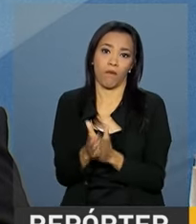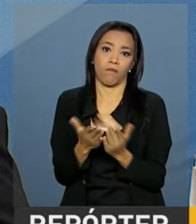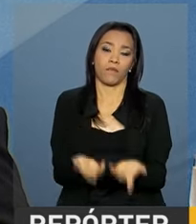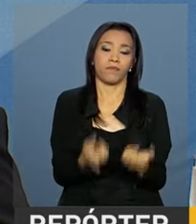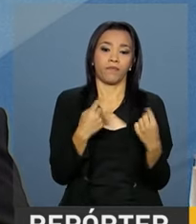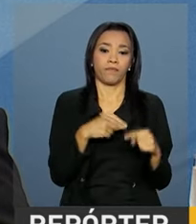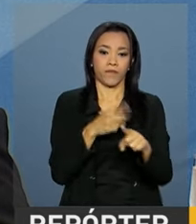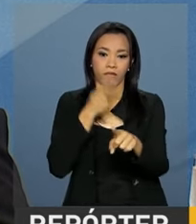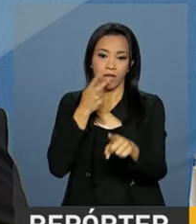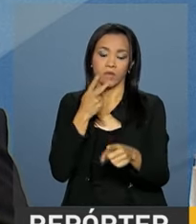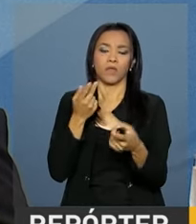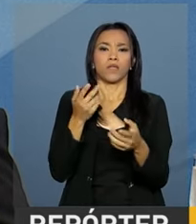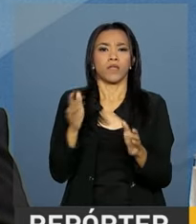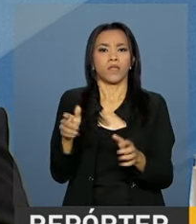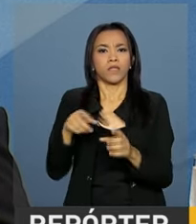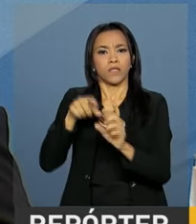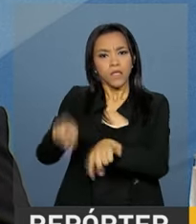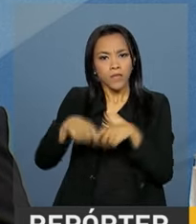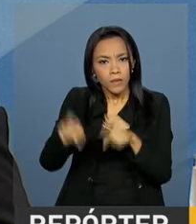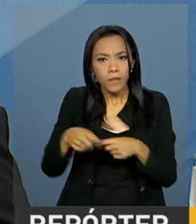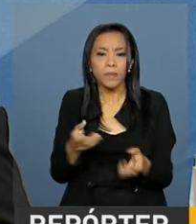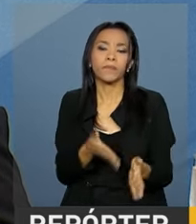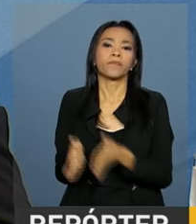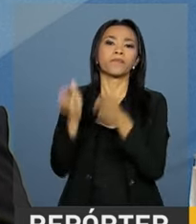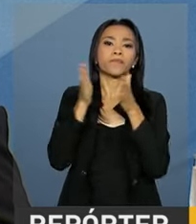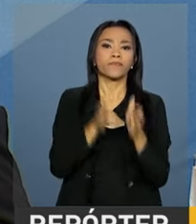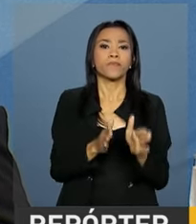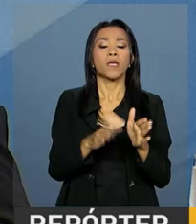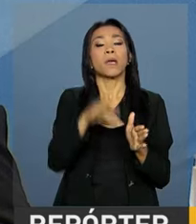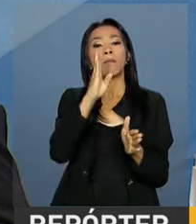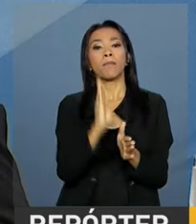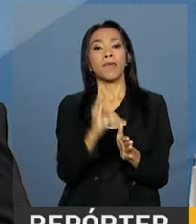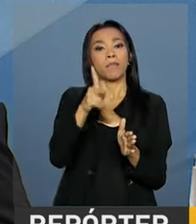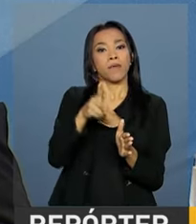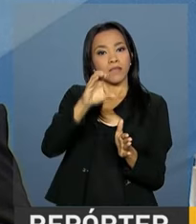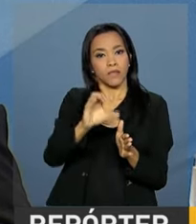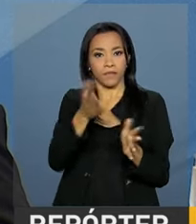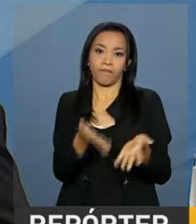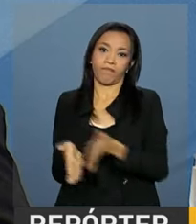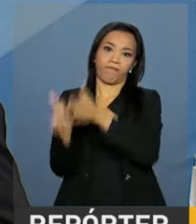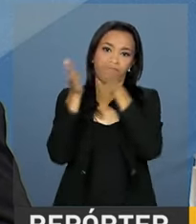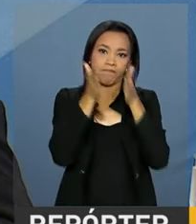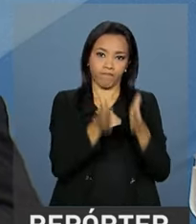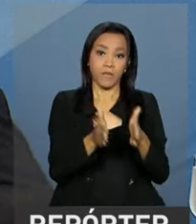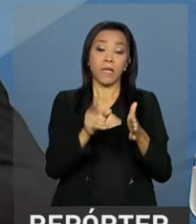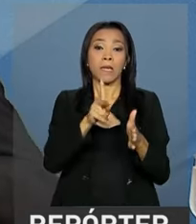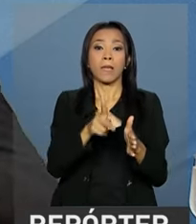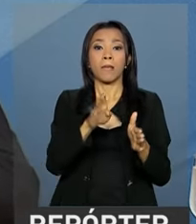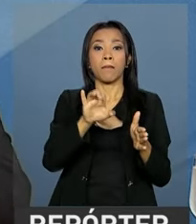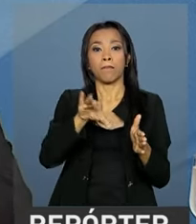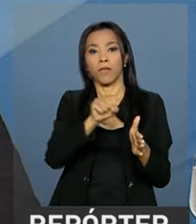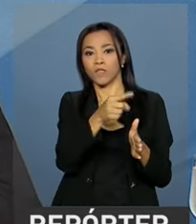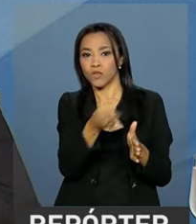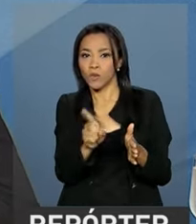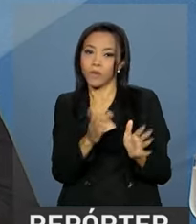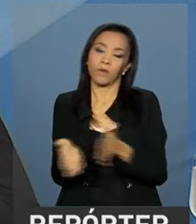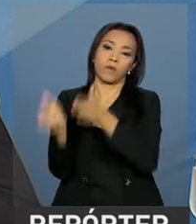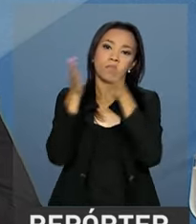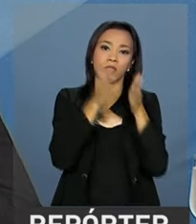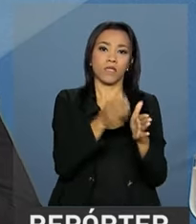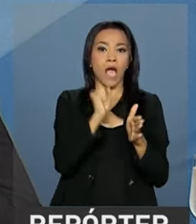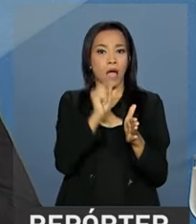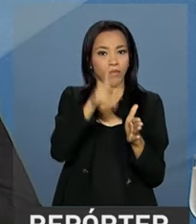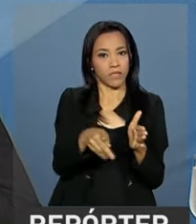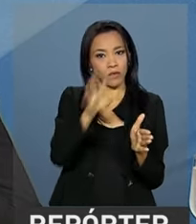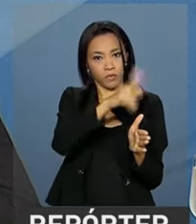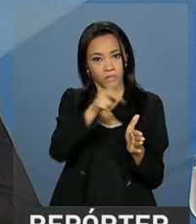trabalhadores rurais a questão do benefício de prestação continuada a questão das pensões aposentadorias de professores